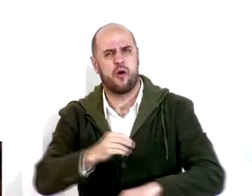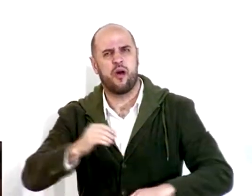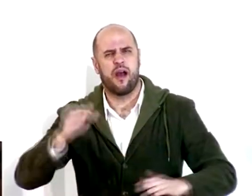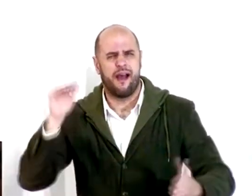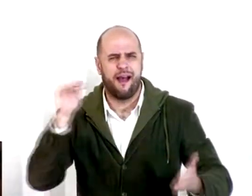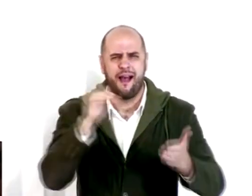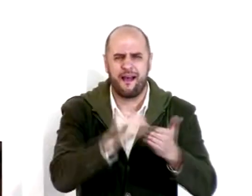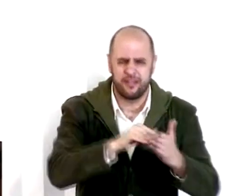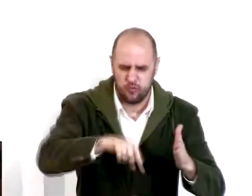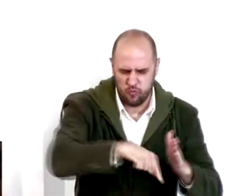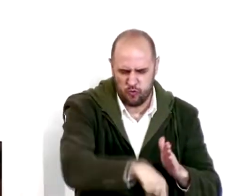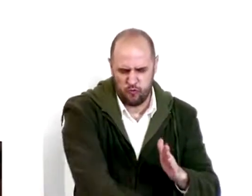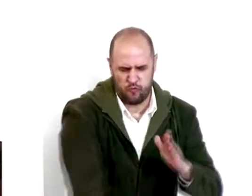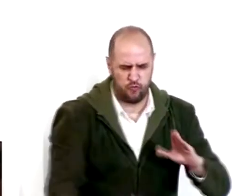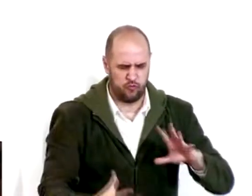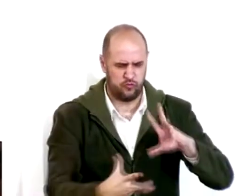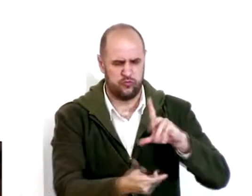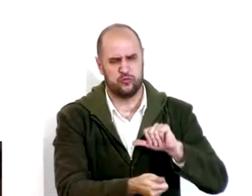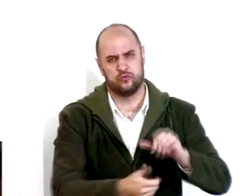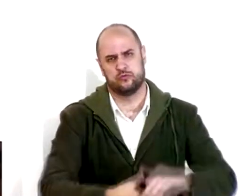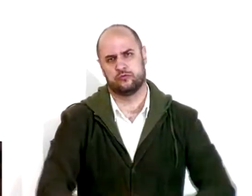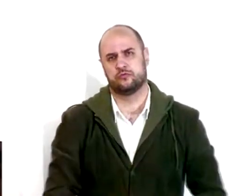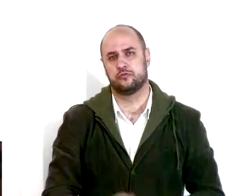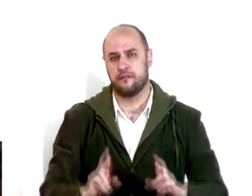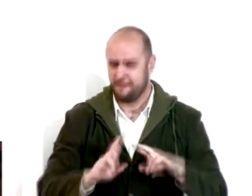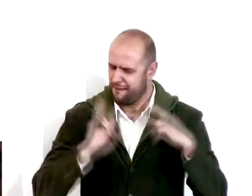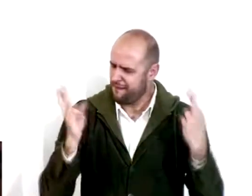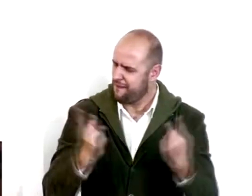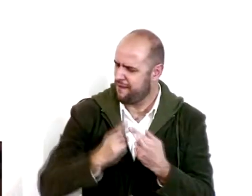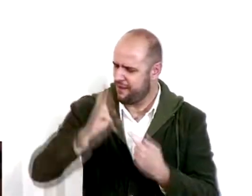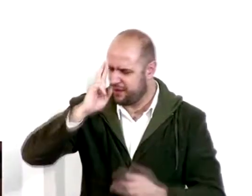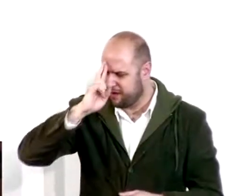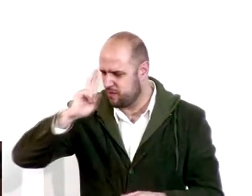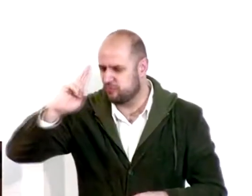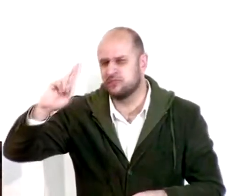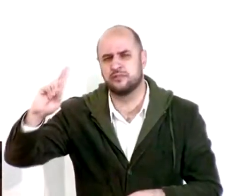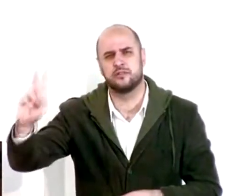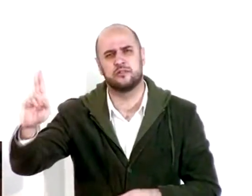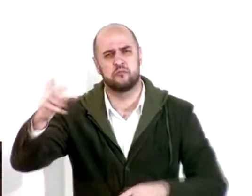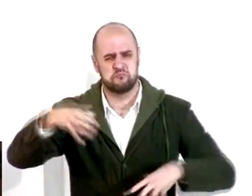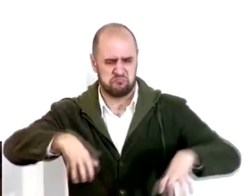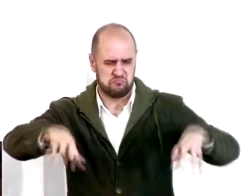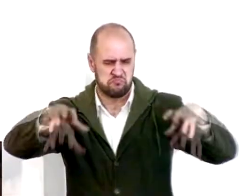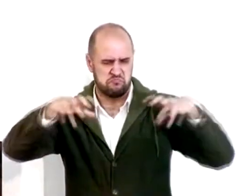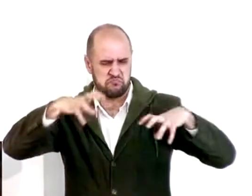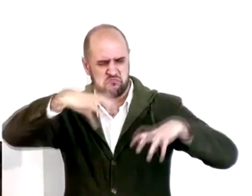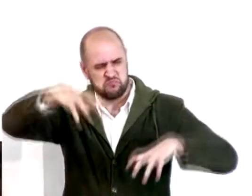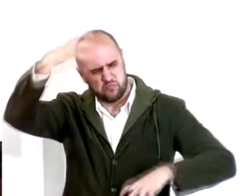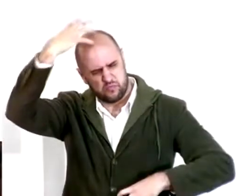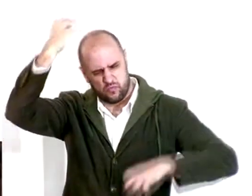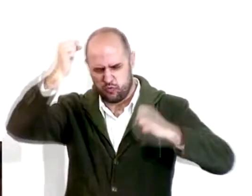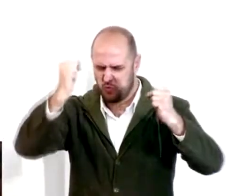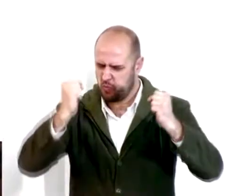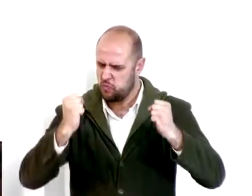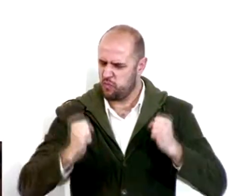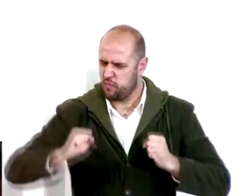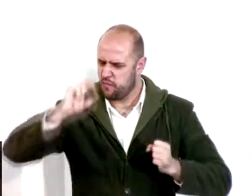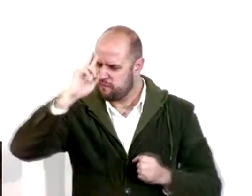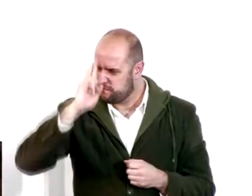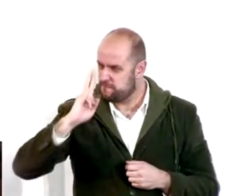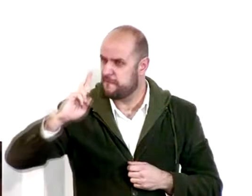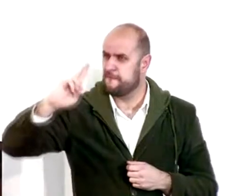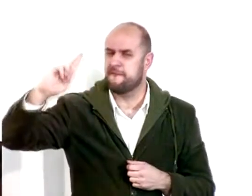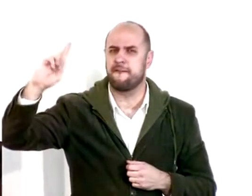Salmo 93, verso 1. Reina o Senhor, revestiu-se de majestade, de poder se revestiu o Senhor, e